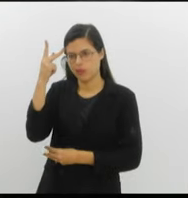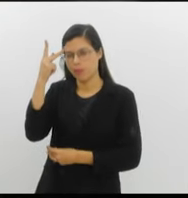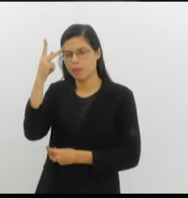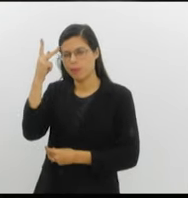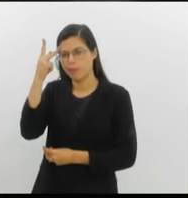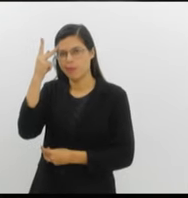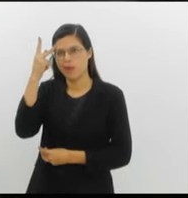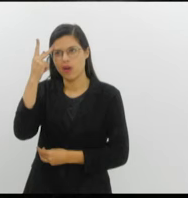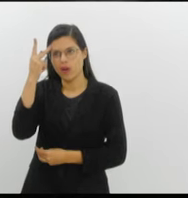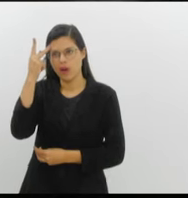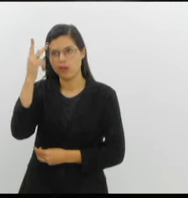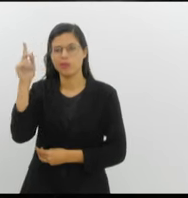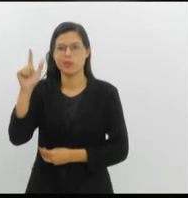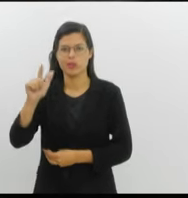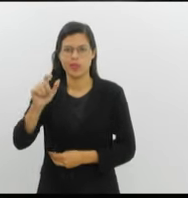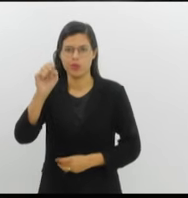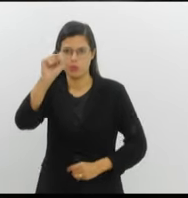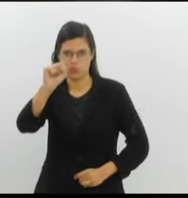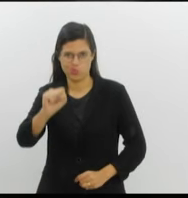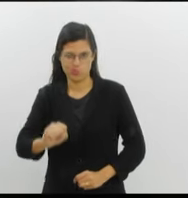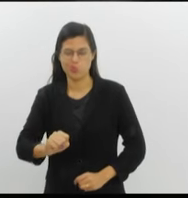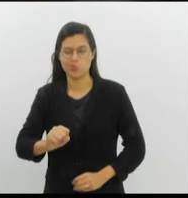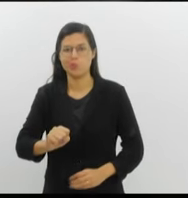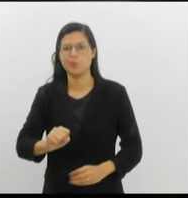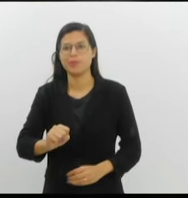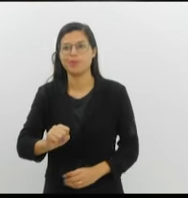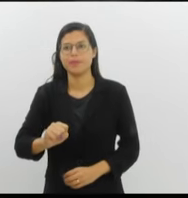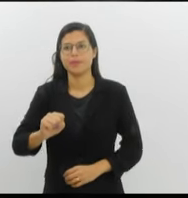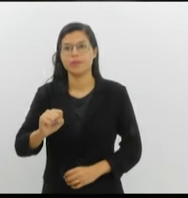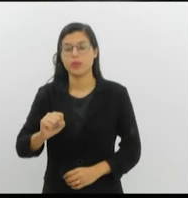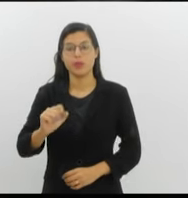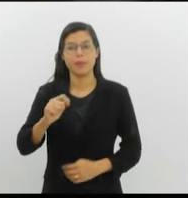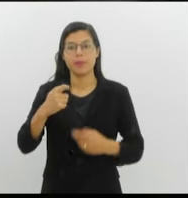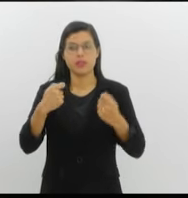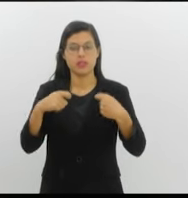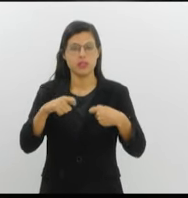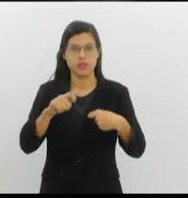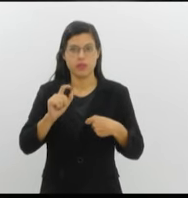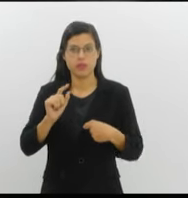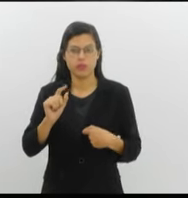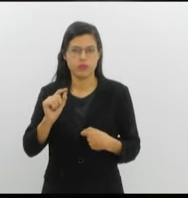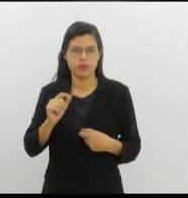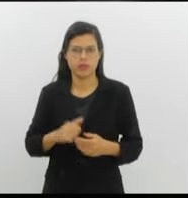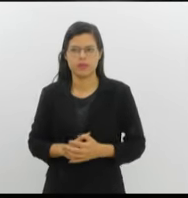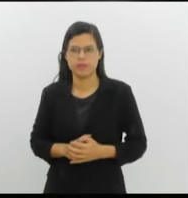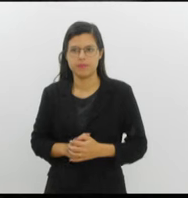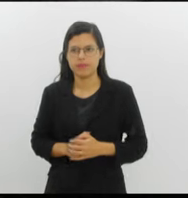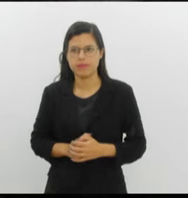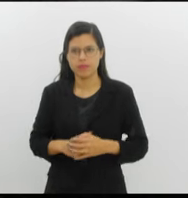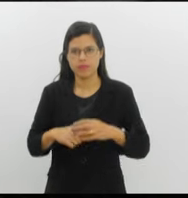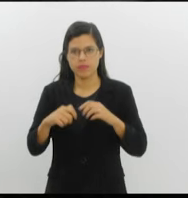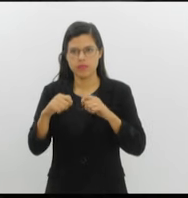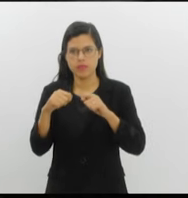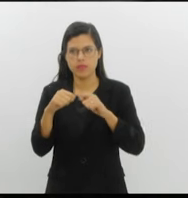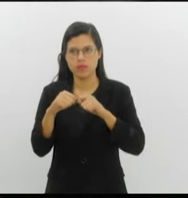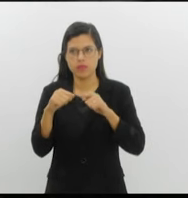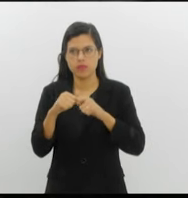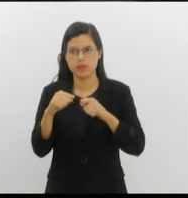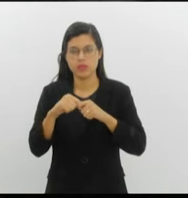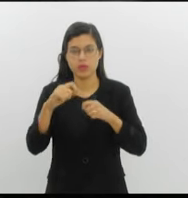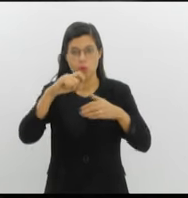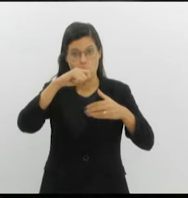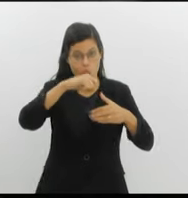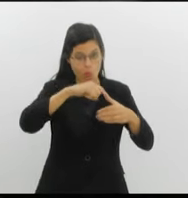do sul fluminense, o que mais se necessitava era fazer o replantio